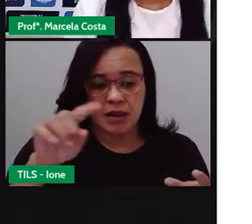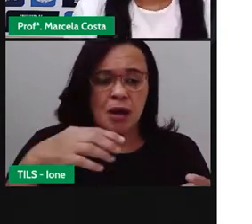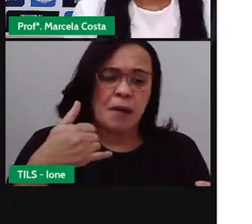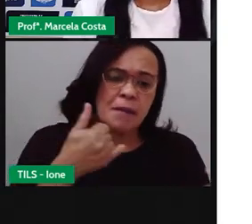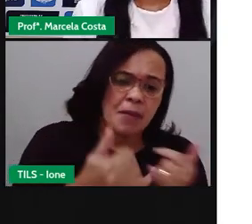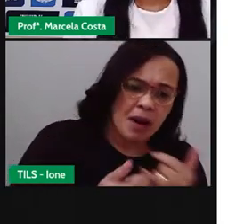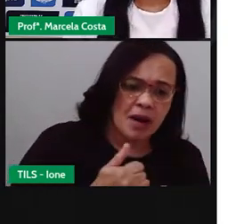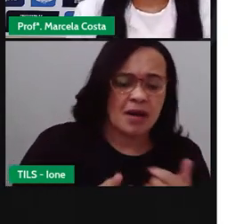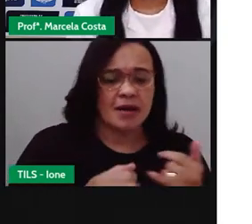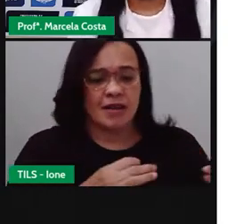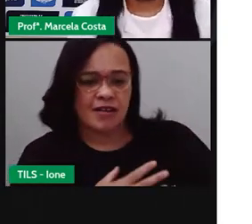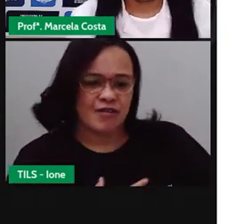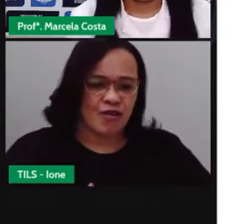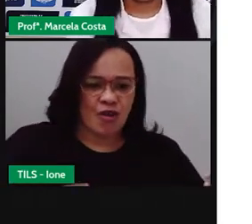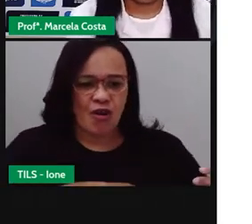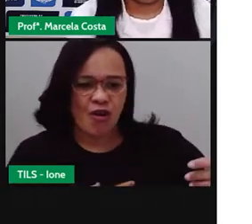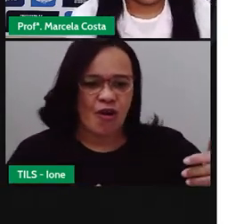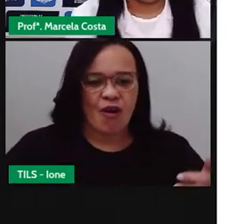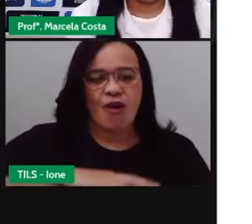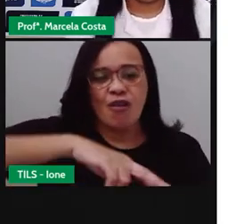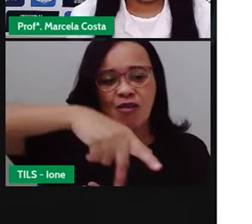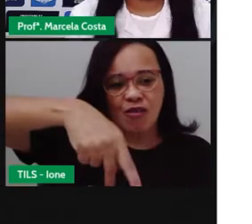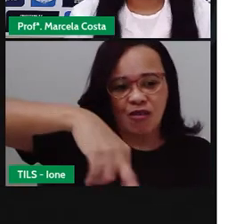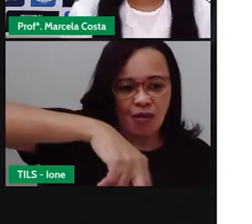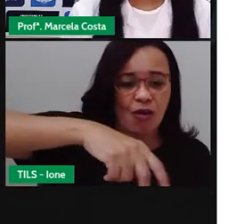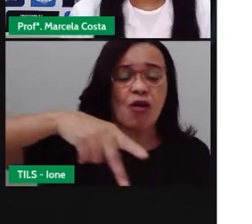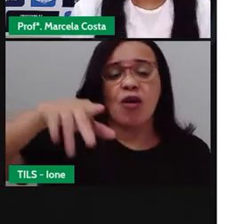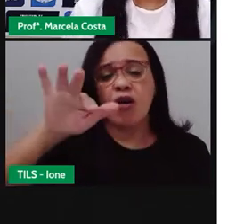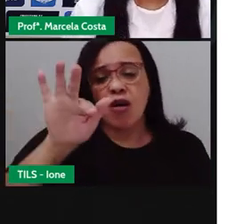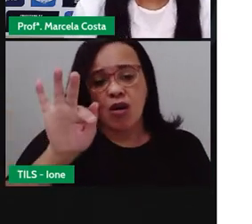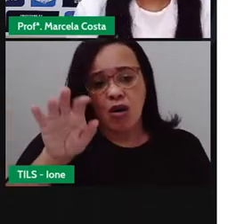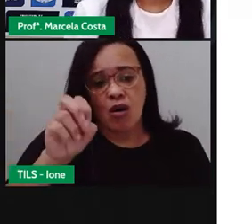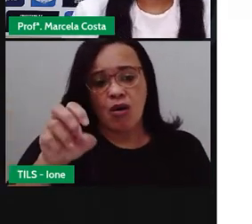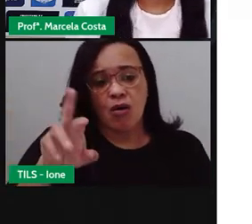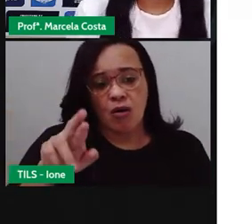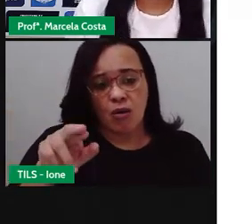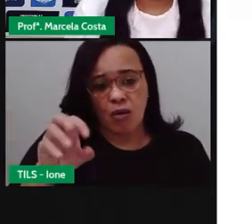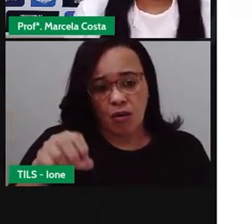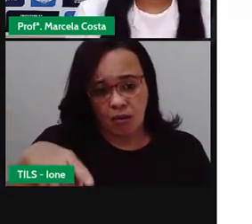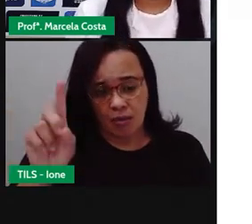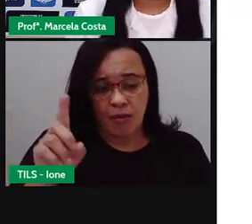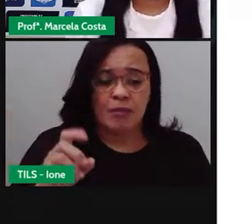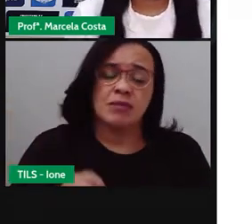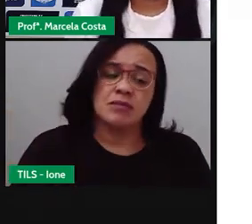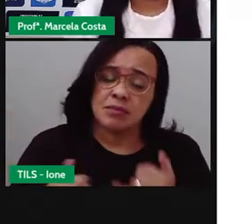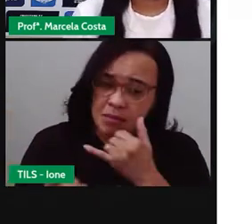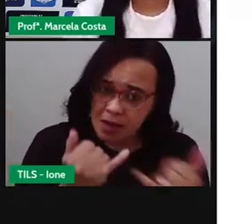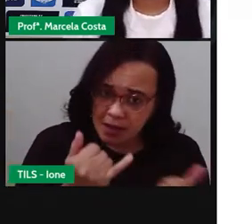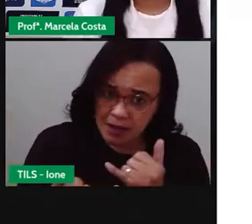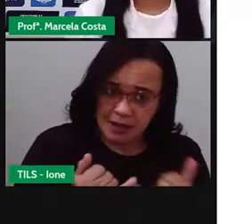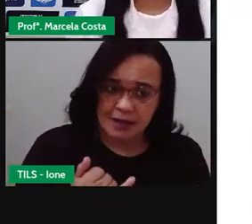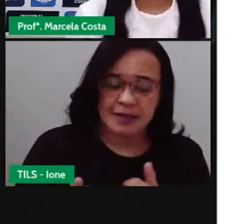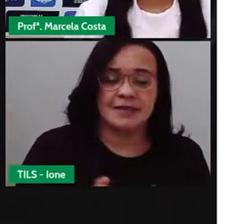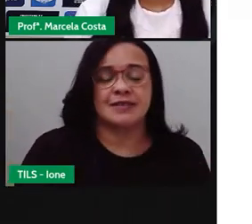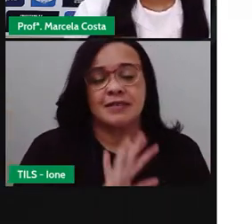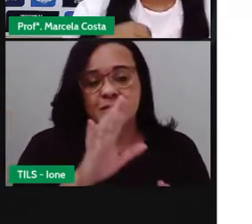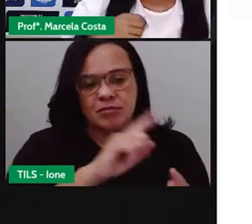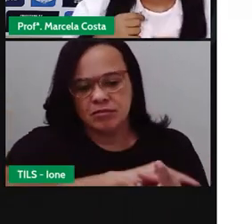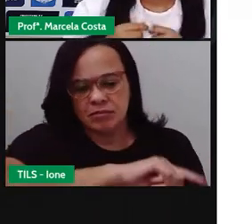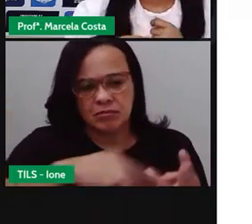E aí, a gente vai ver lá na frente que esses três ritmos